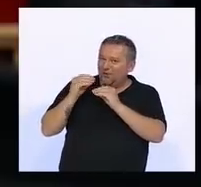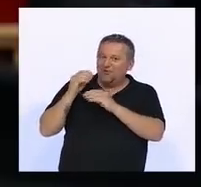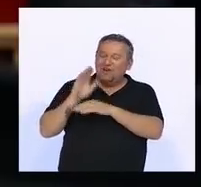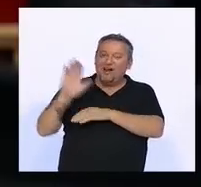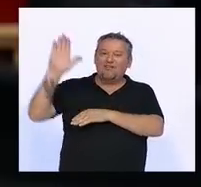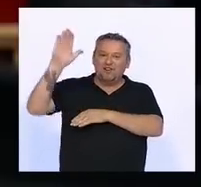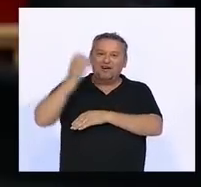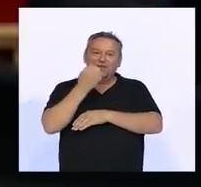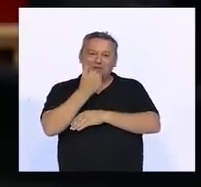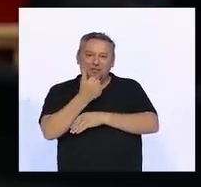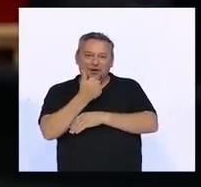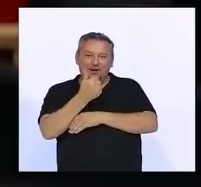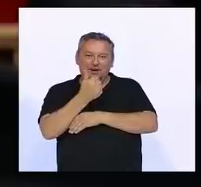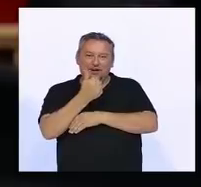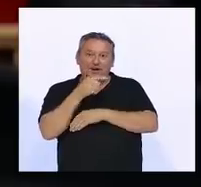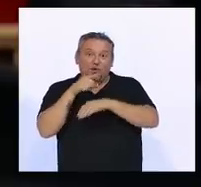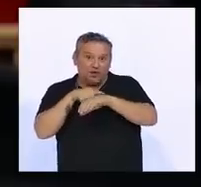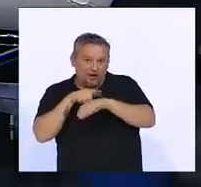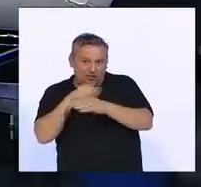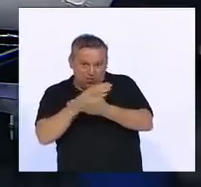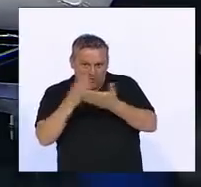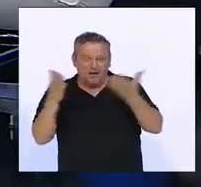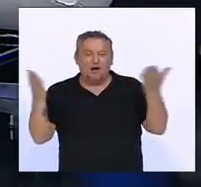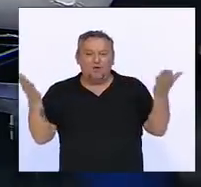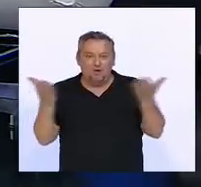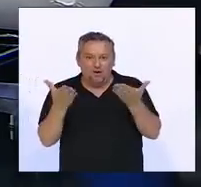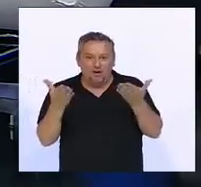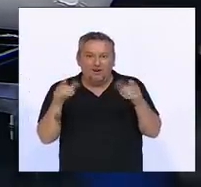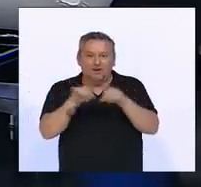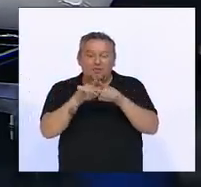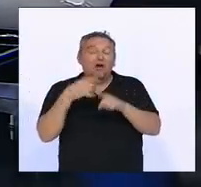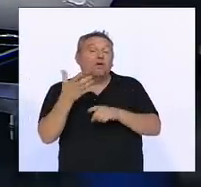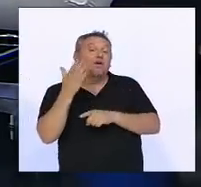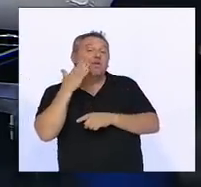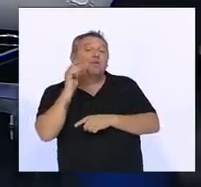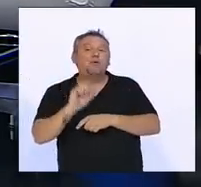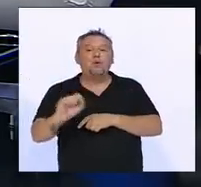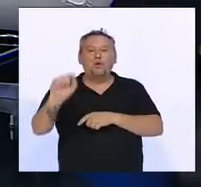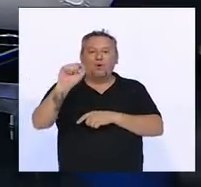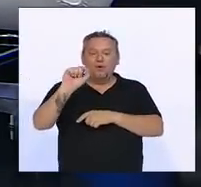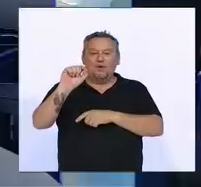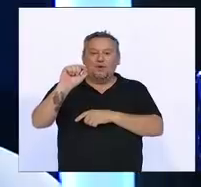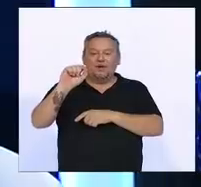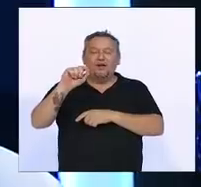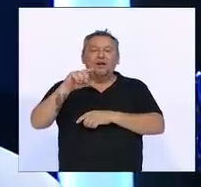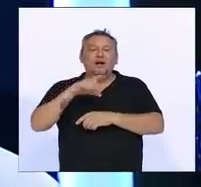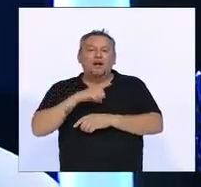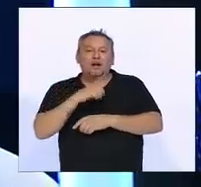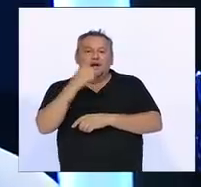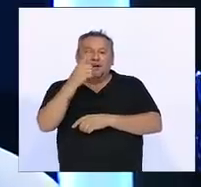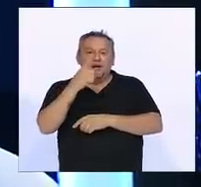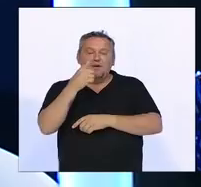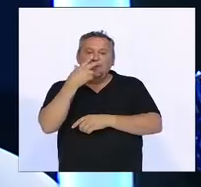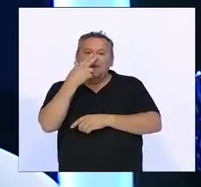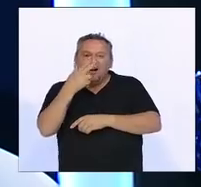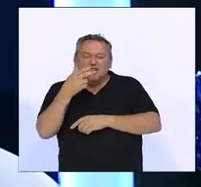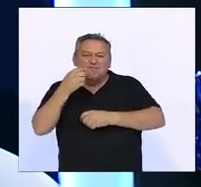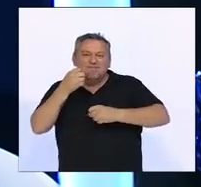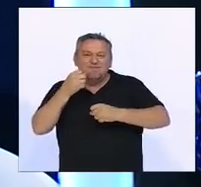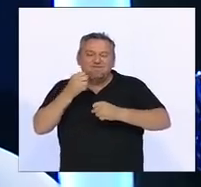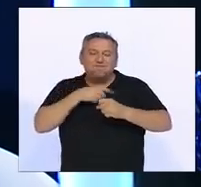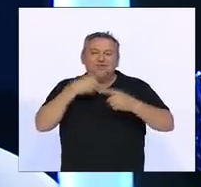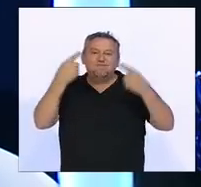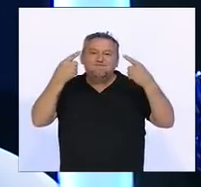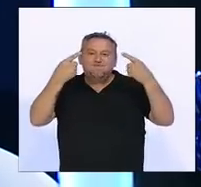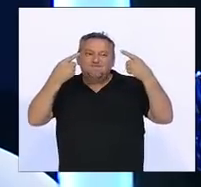Boa noite, Mauro. Tempo começa a contar, então, a partir de agora. Eu quero saber o seguinte, tem uma corrida entre